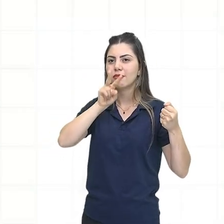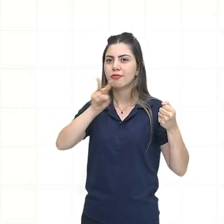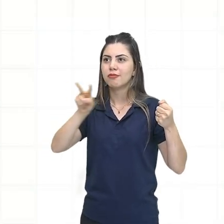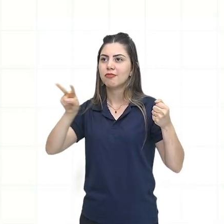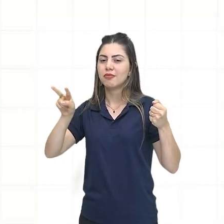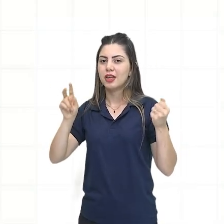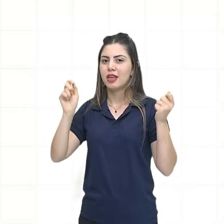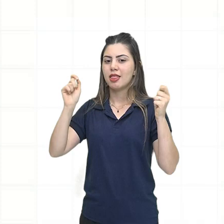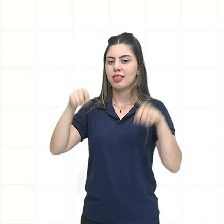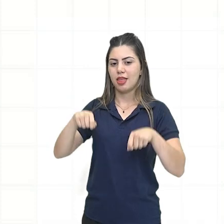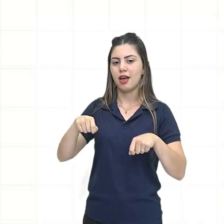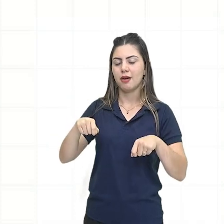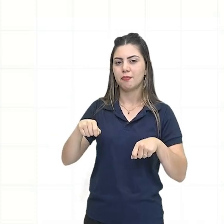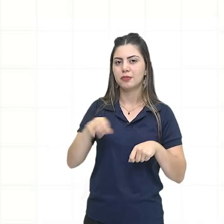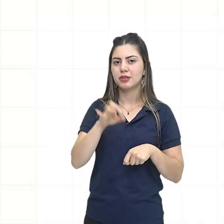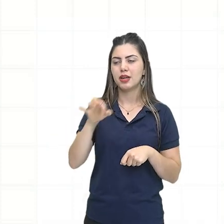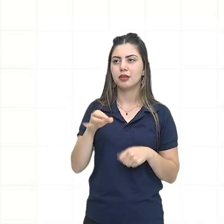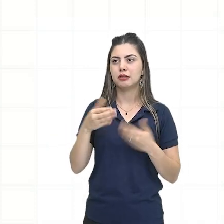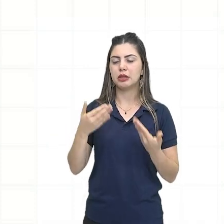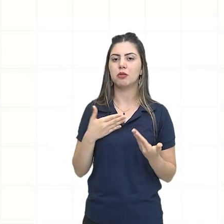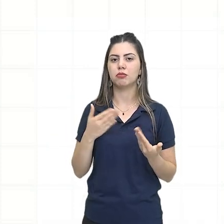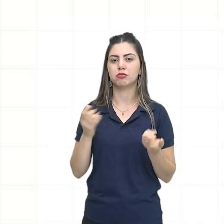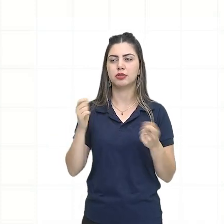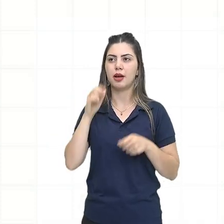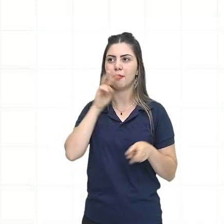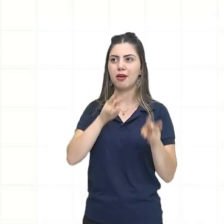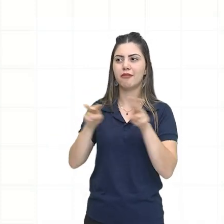confrontam o outro